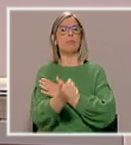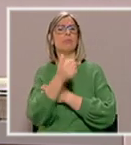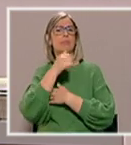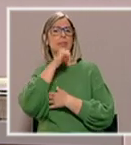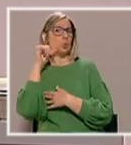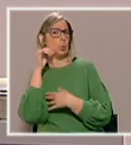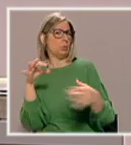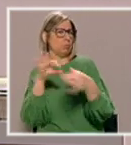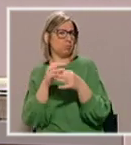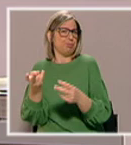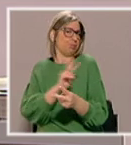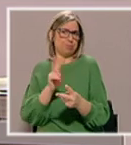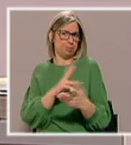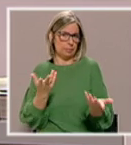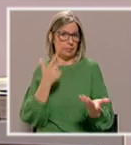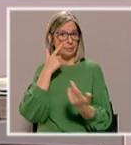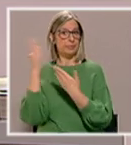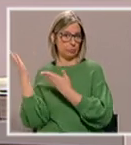mostrar para depois perceberem o que vem a seguir.